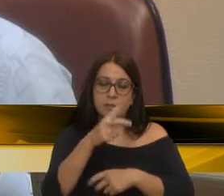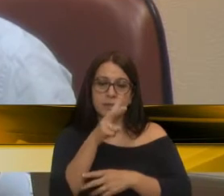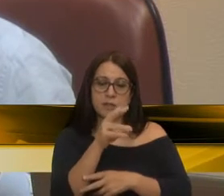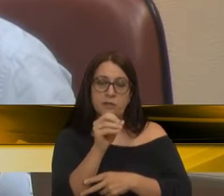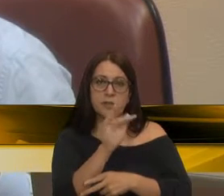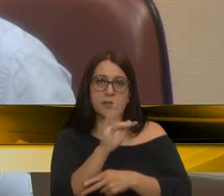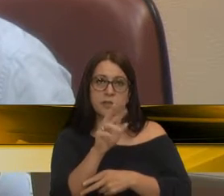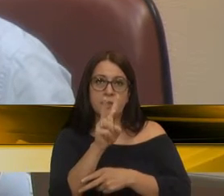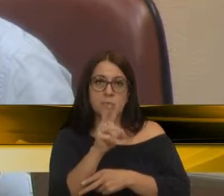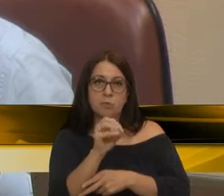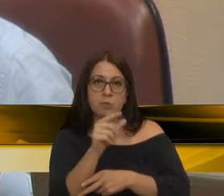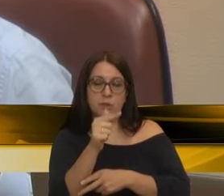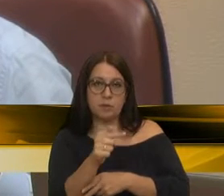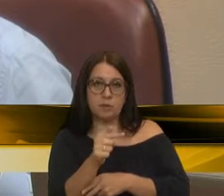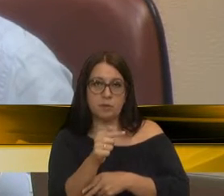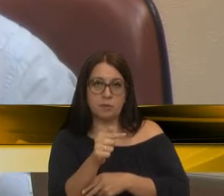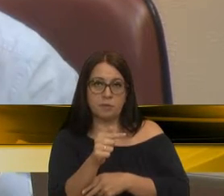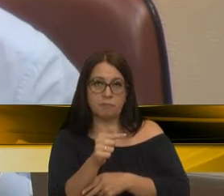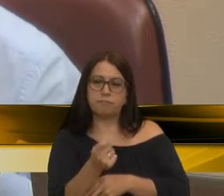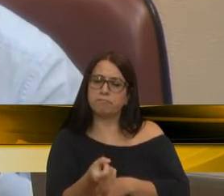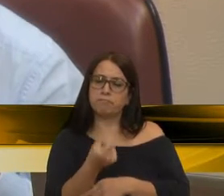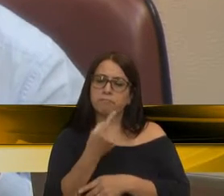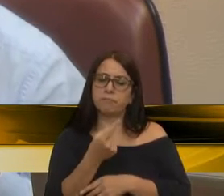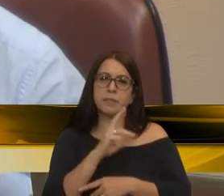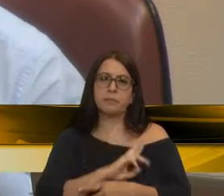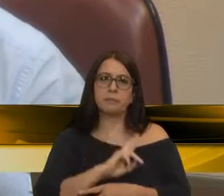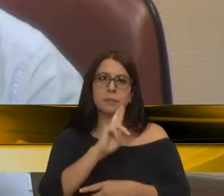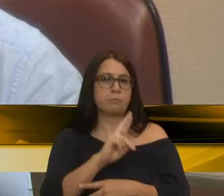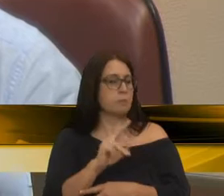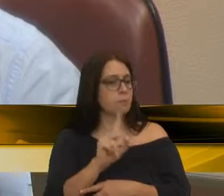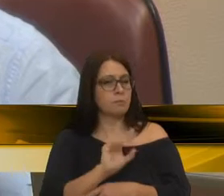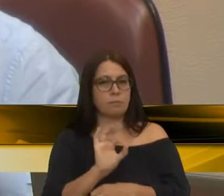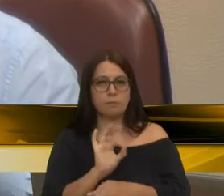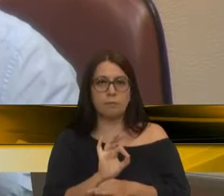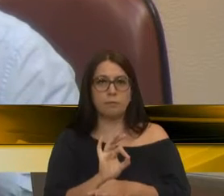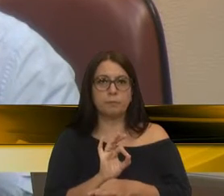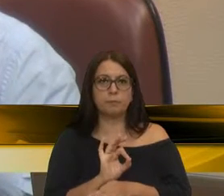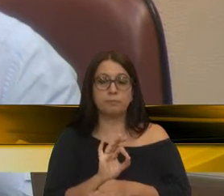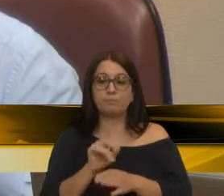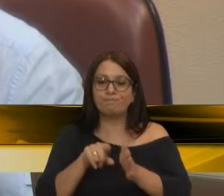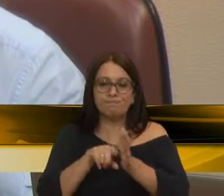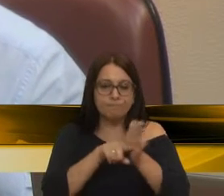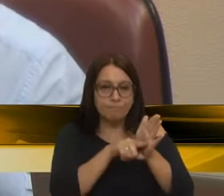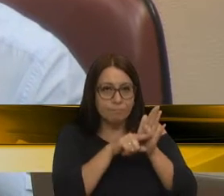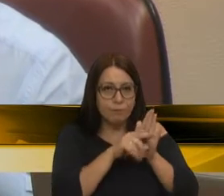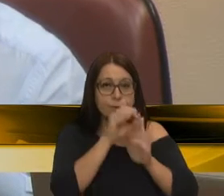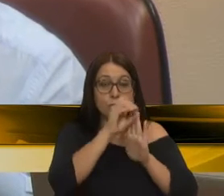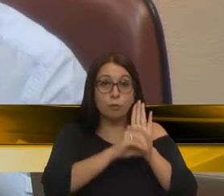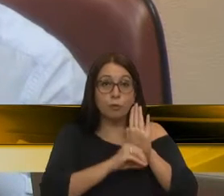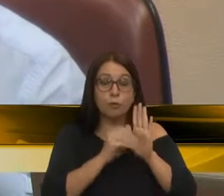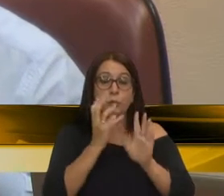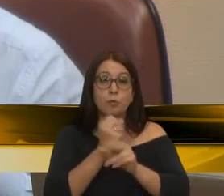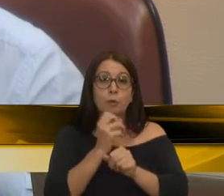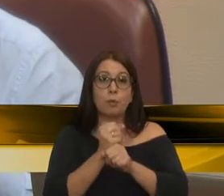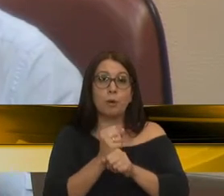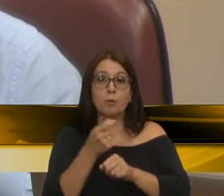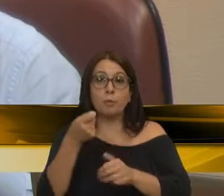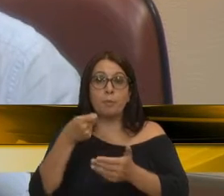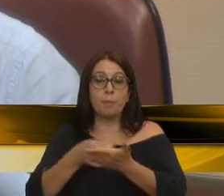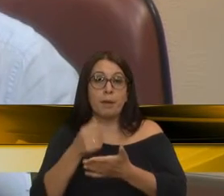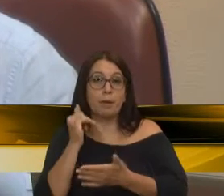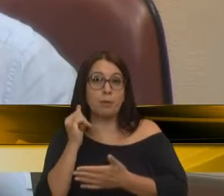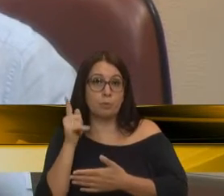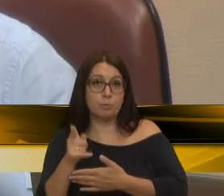de 2016 estranhamente resposta o despacho examinei ex-ofício os cálculos da tarifa